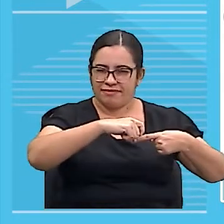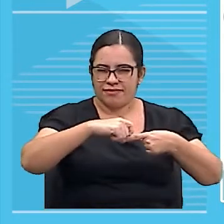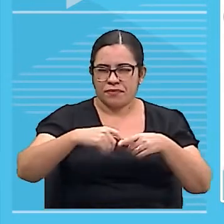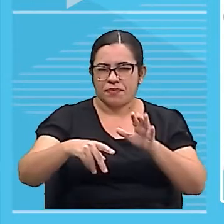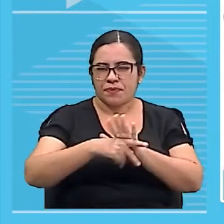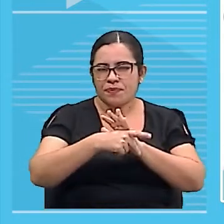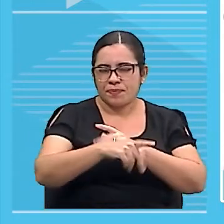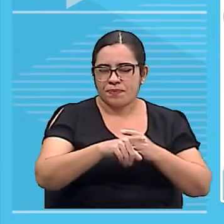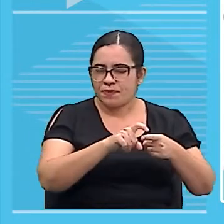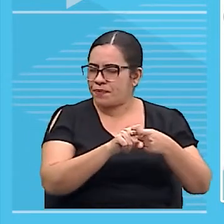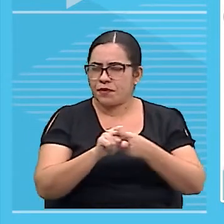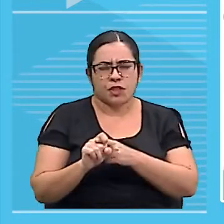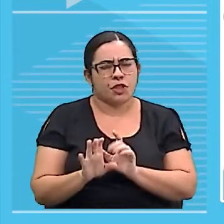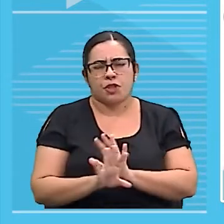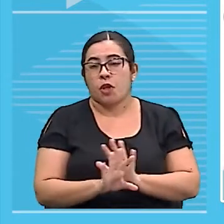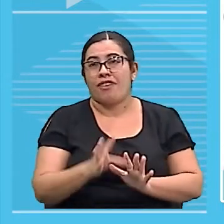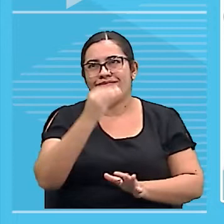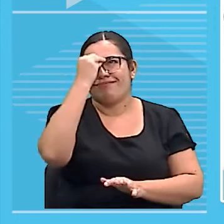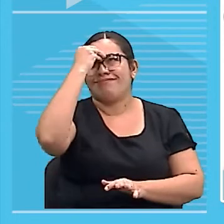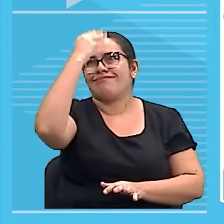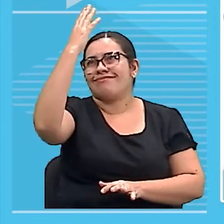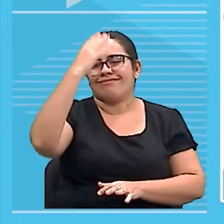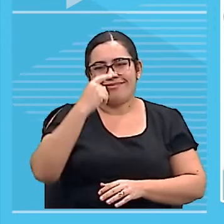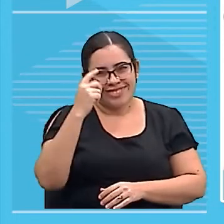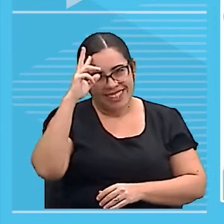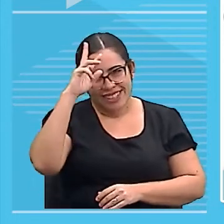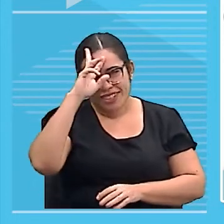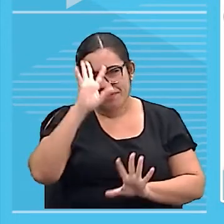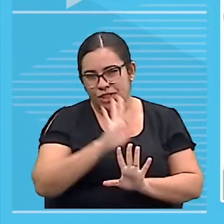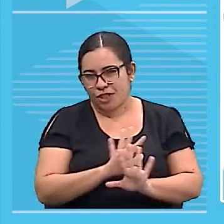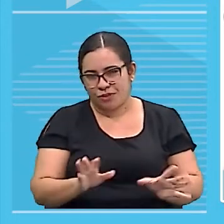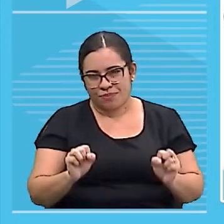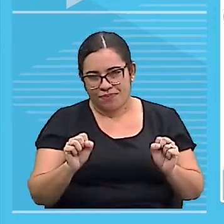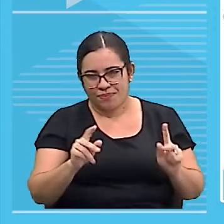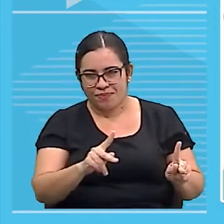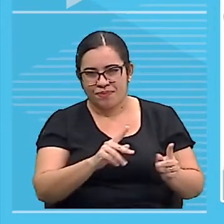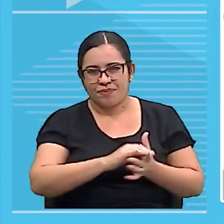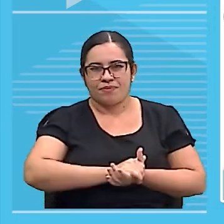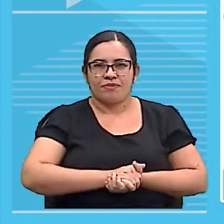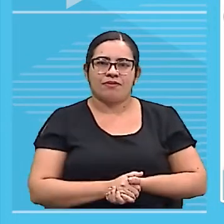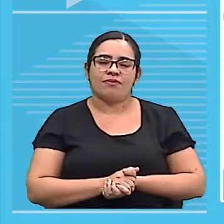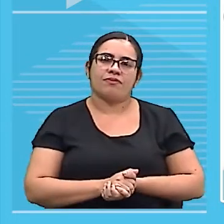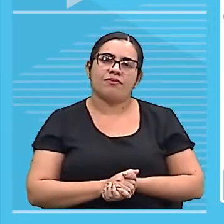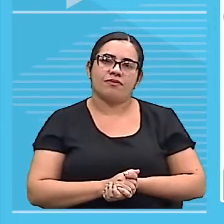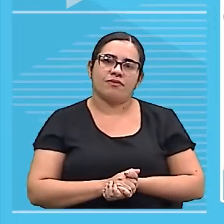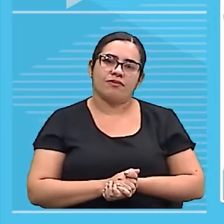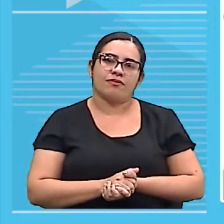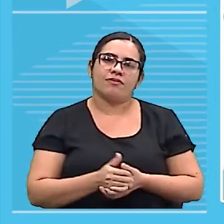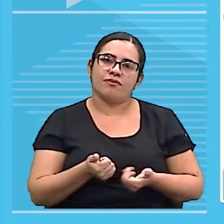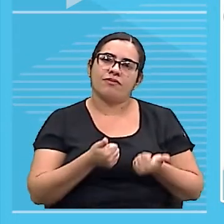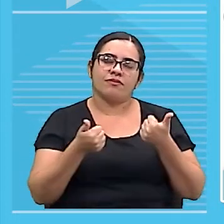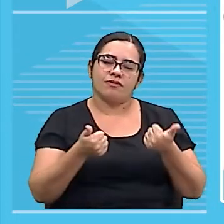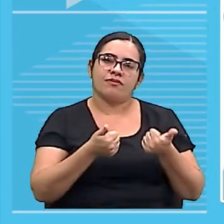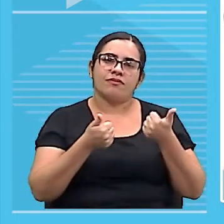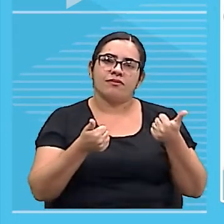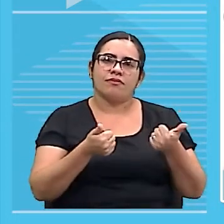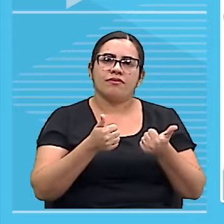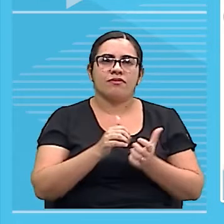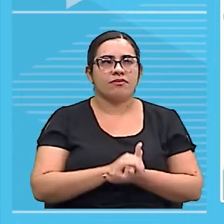É só isso que você precisa lembrar Oi ok Tá certo